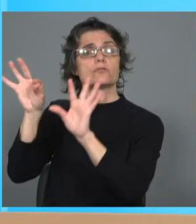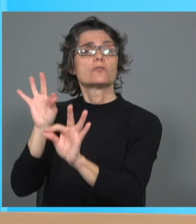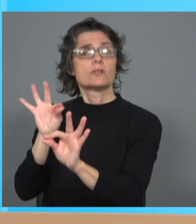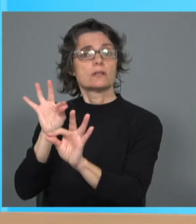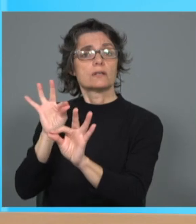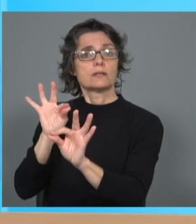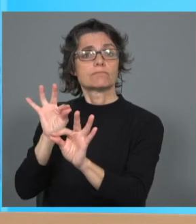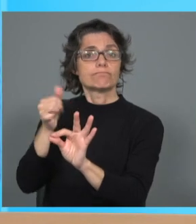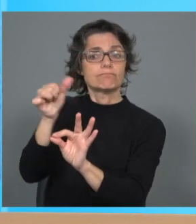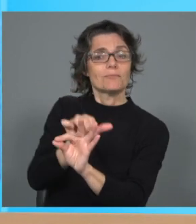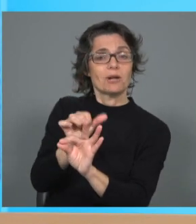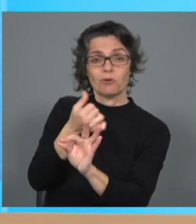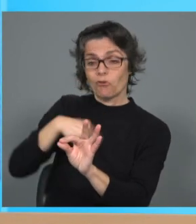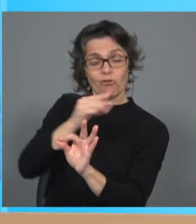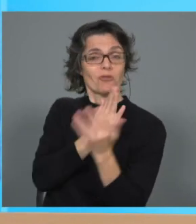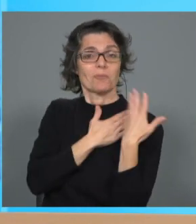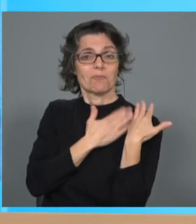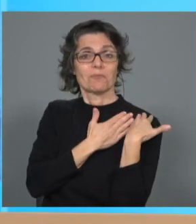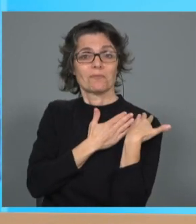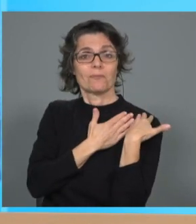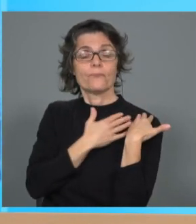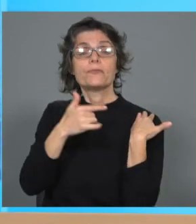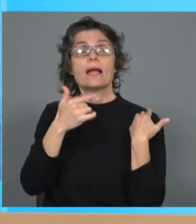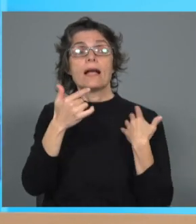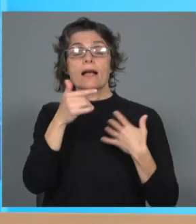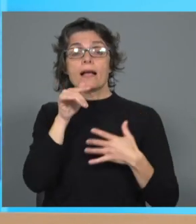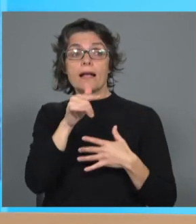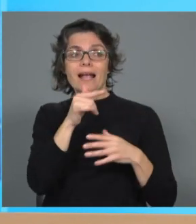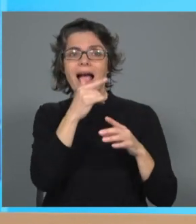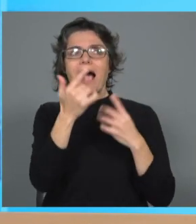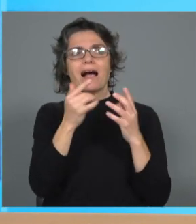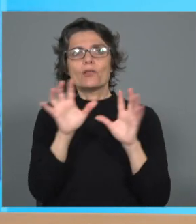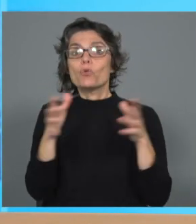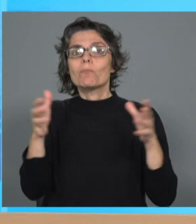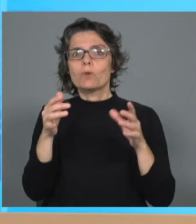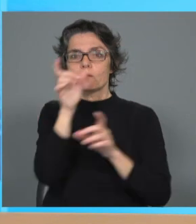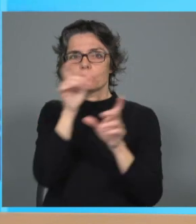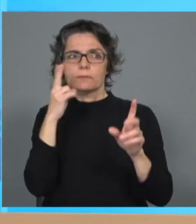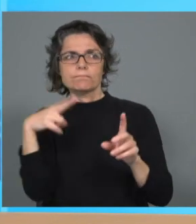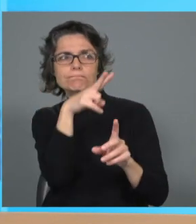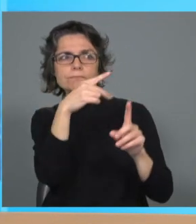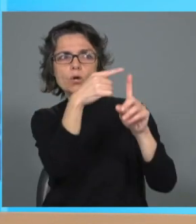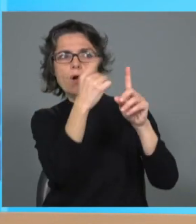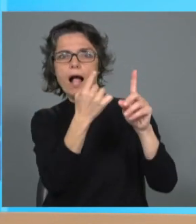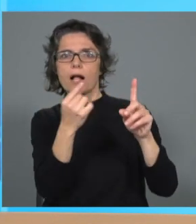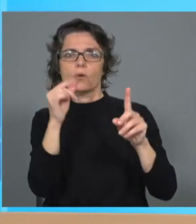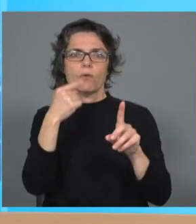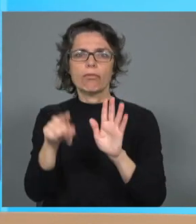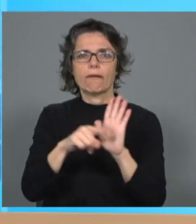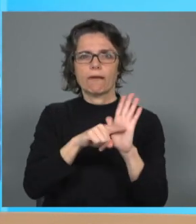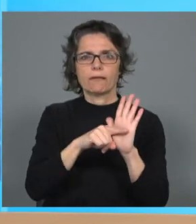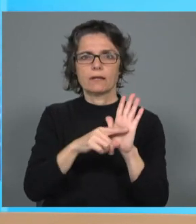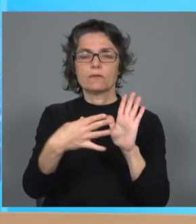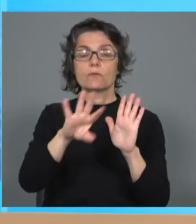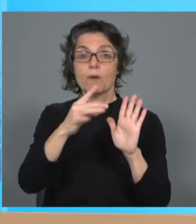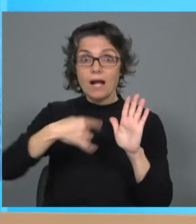verdade é que essa dimensão aparentemente mais negativa da cruz é reforçada e é trabalhada quando assumimos